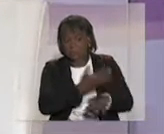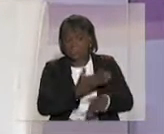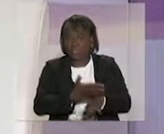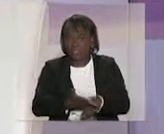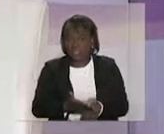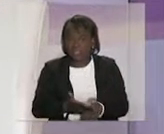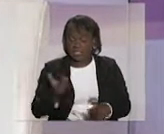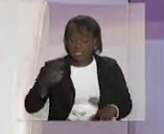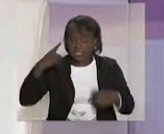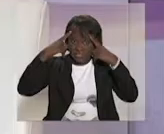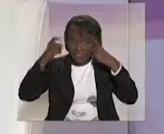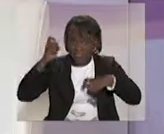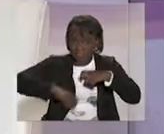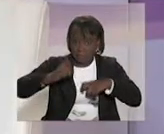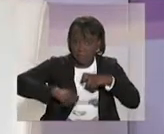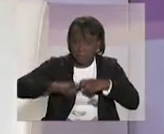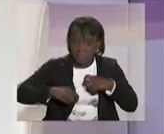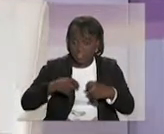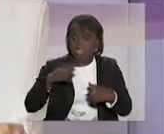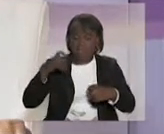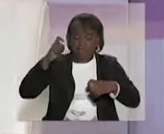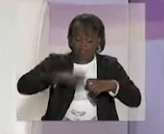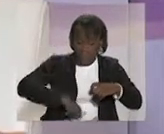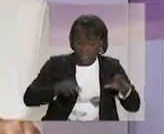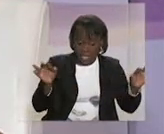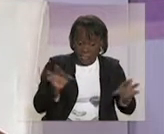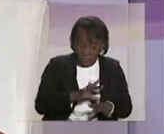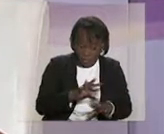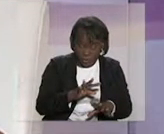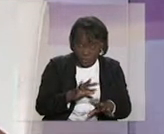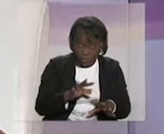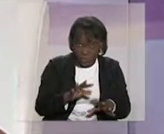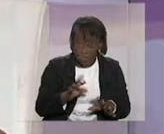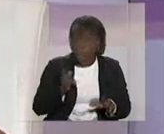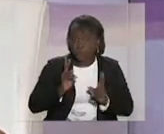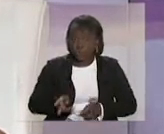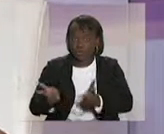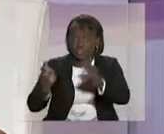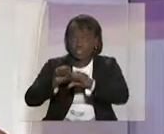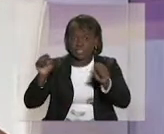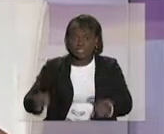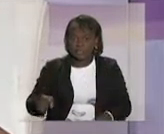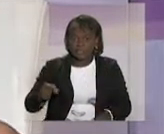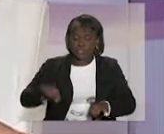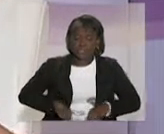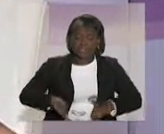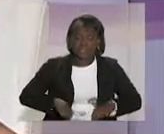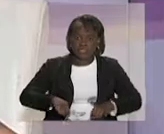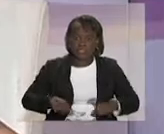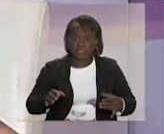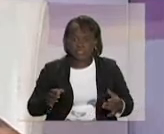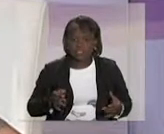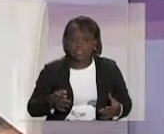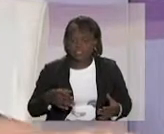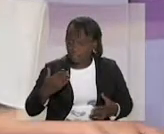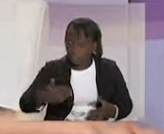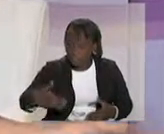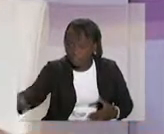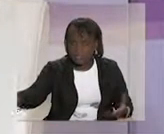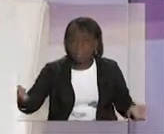Então, a violência sexual não termina no fim do ato violento. Ela continua no sistema que